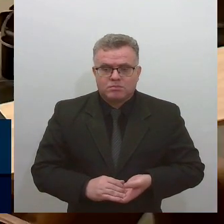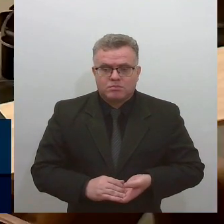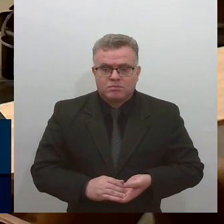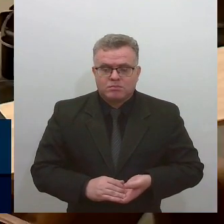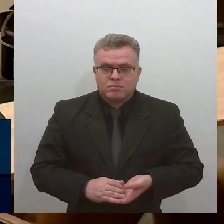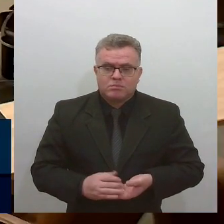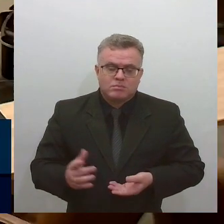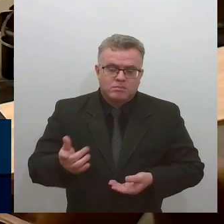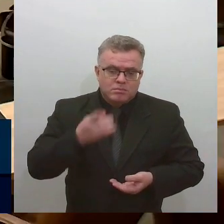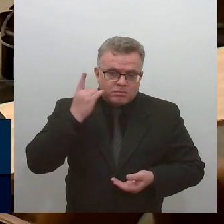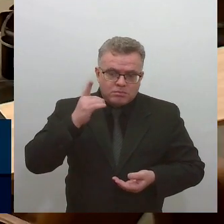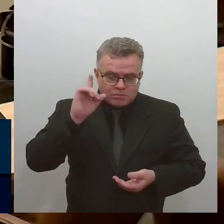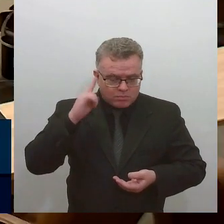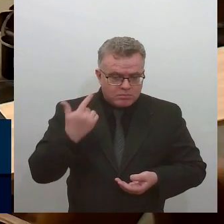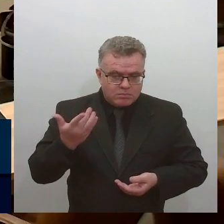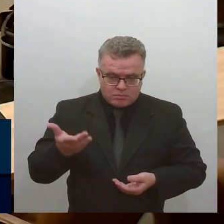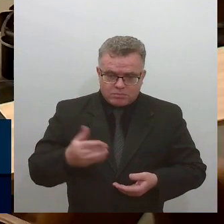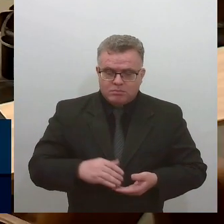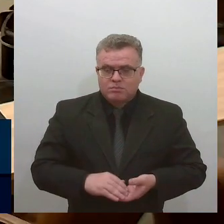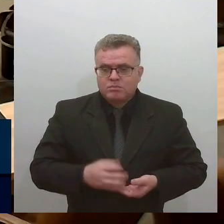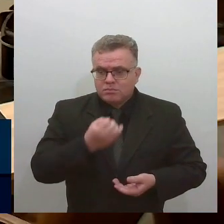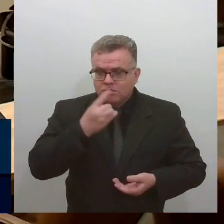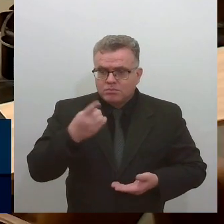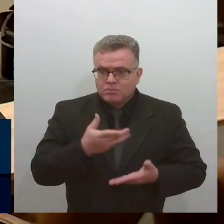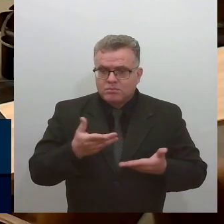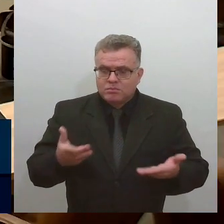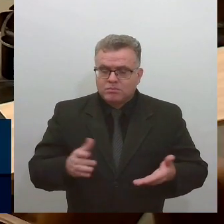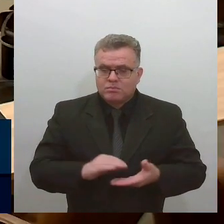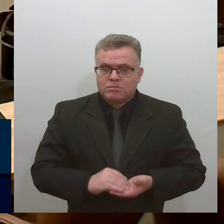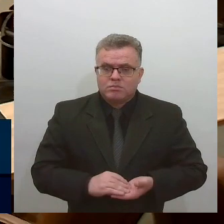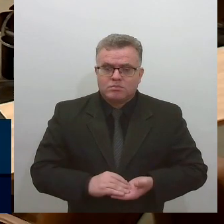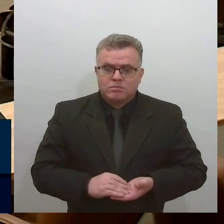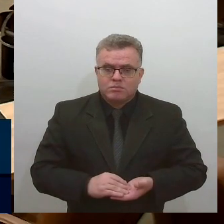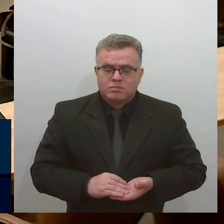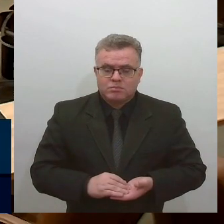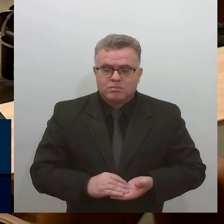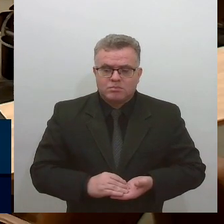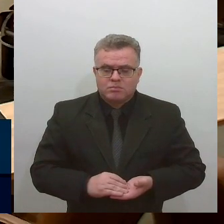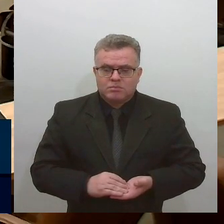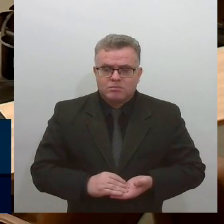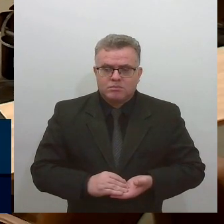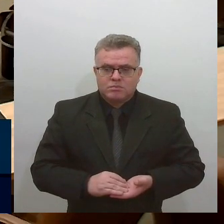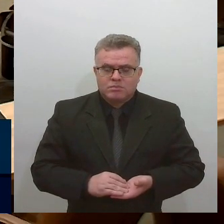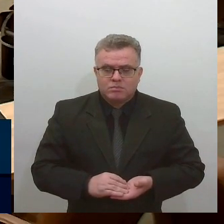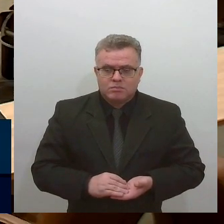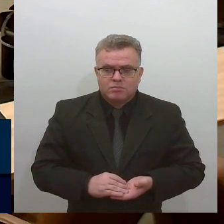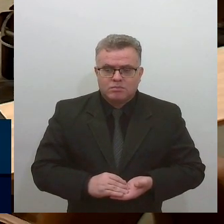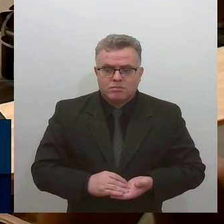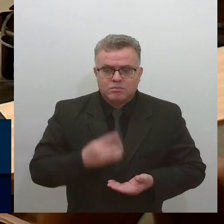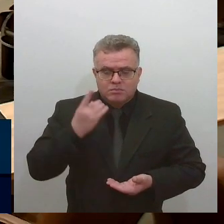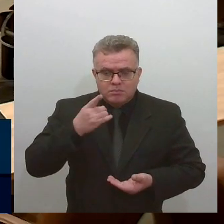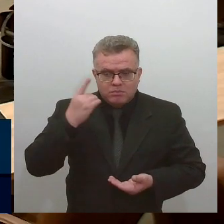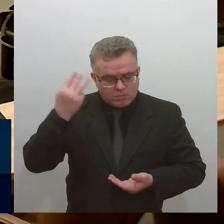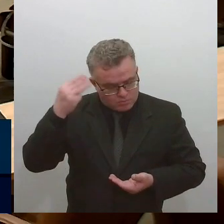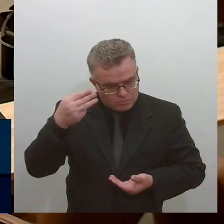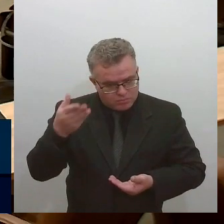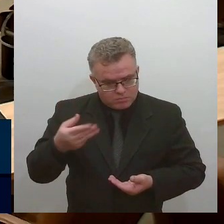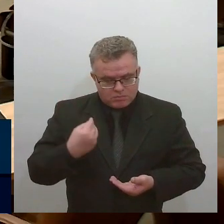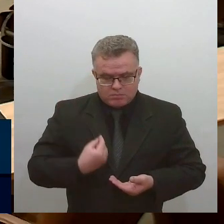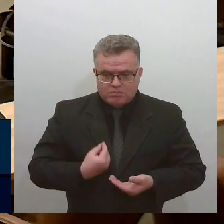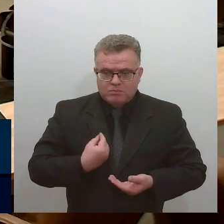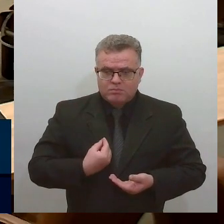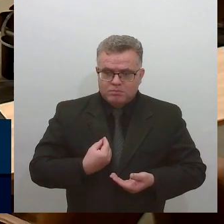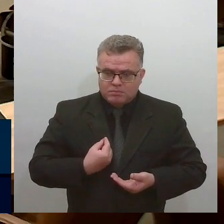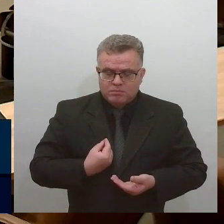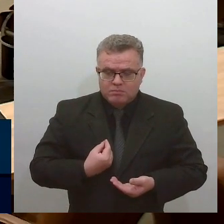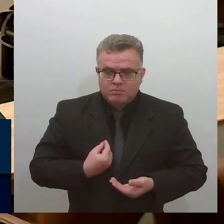palavra Bom dia superintendente Deputado garibal os colegas que estão aqui na casa aos engenheiros